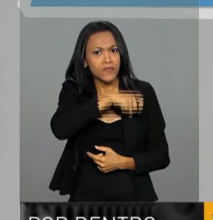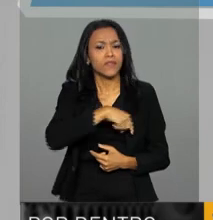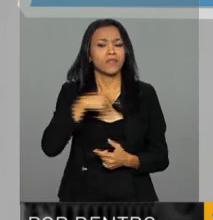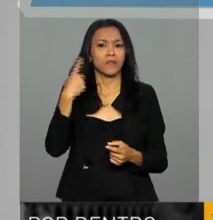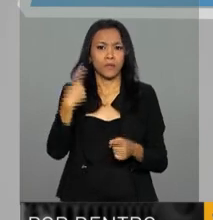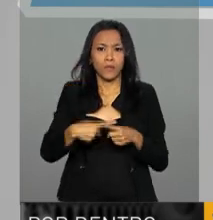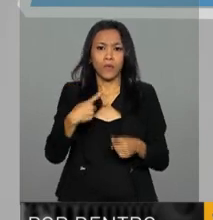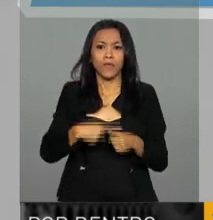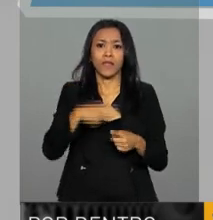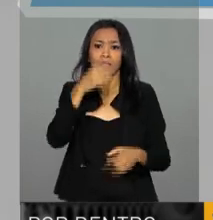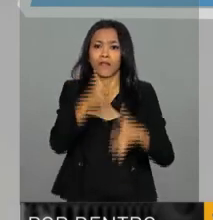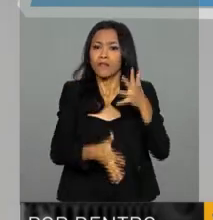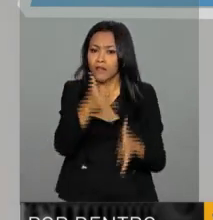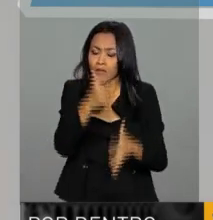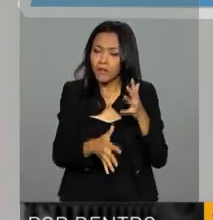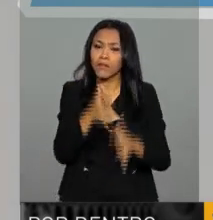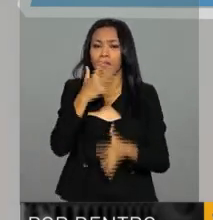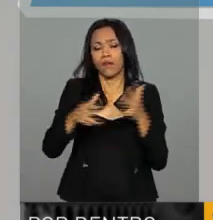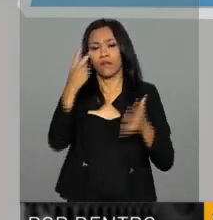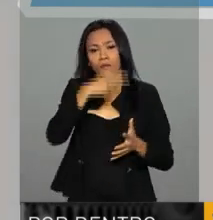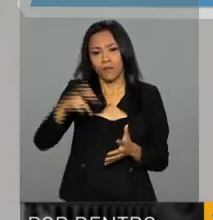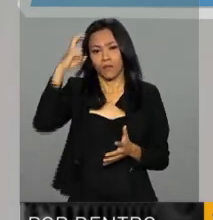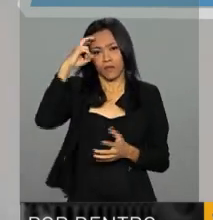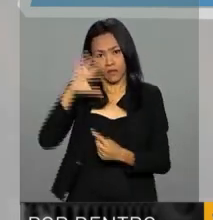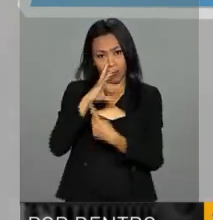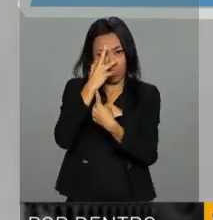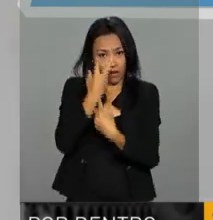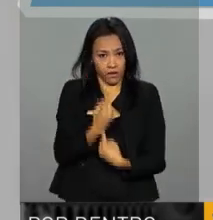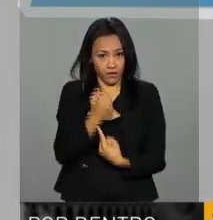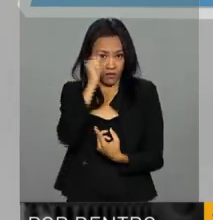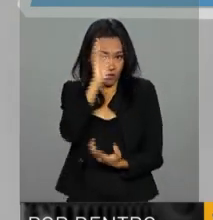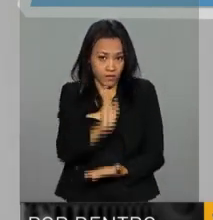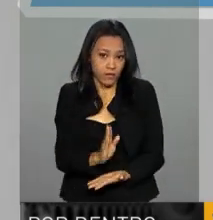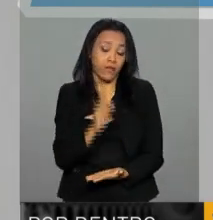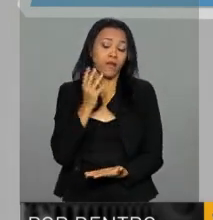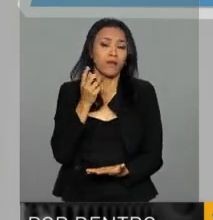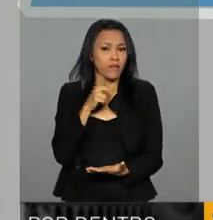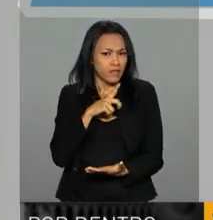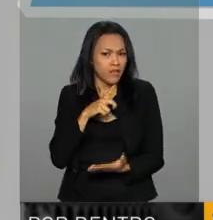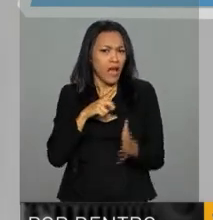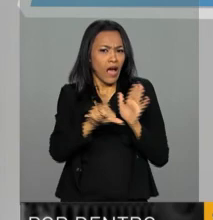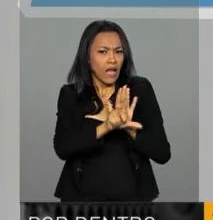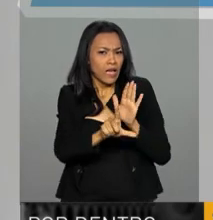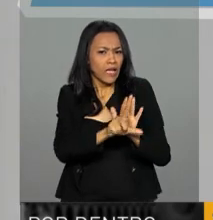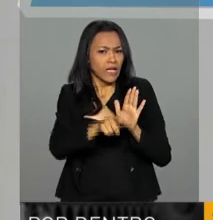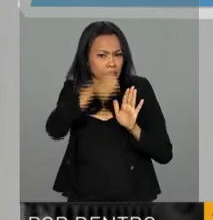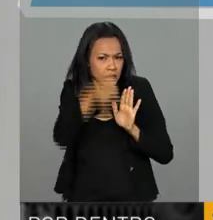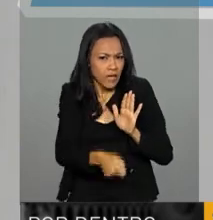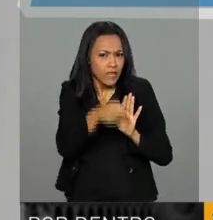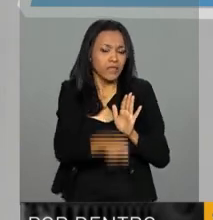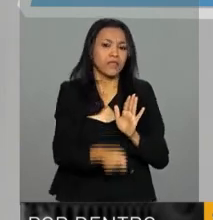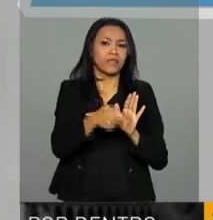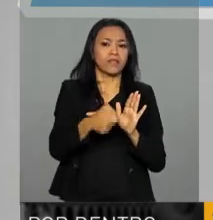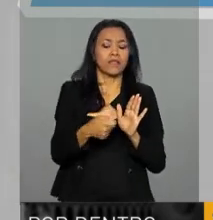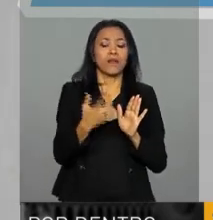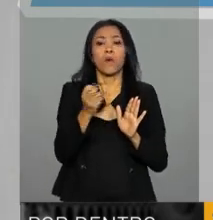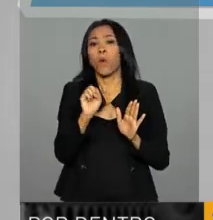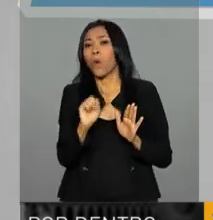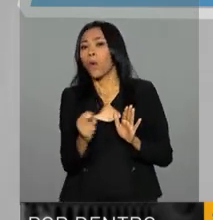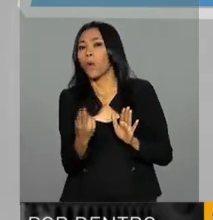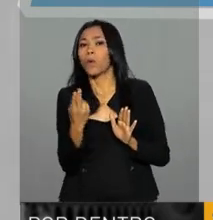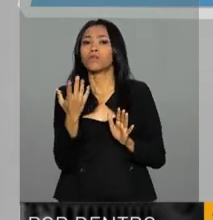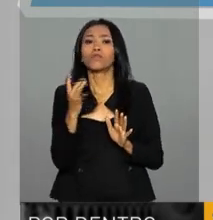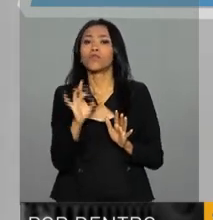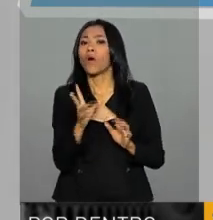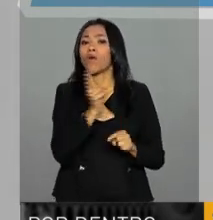nossa arte e cultura precisa mudar para se tornar mais rigorosa é a nossa legislação ou teria a